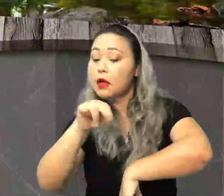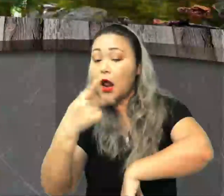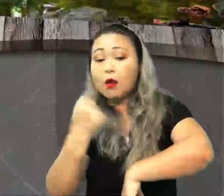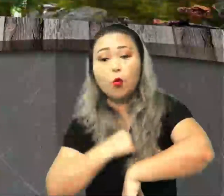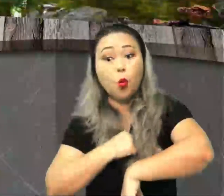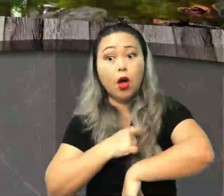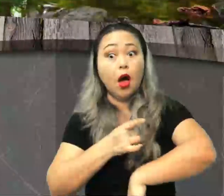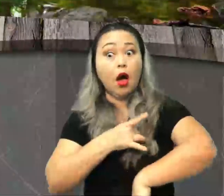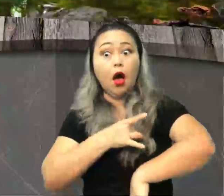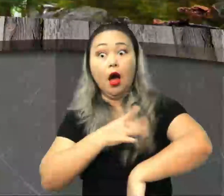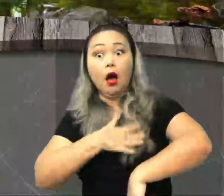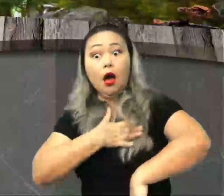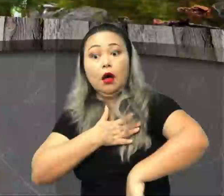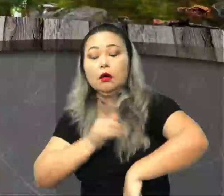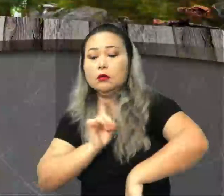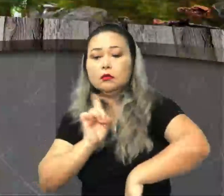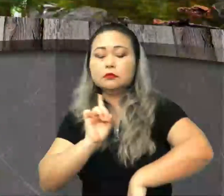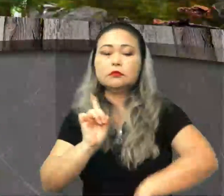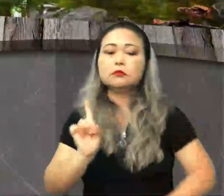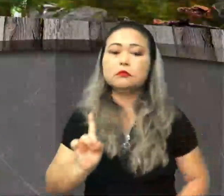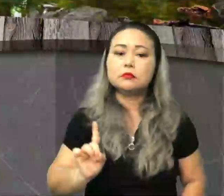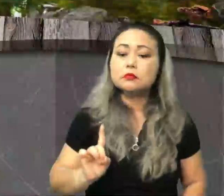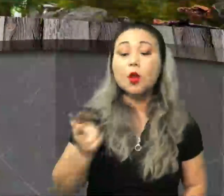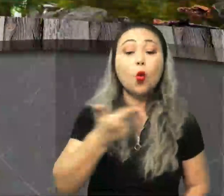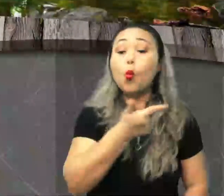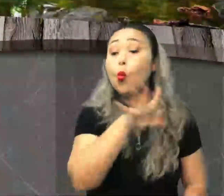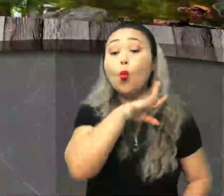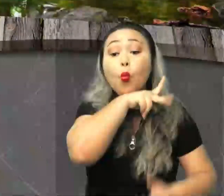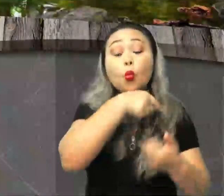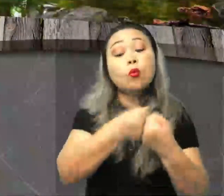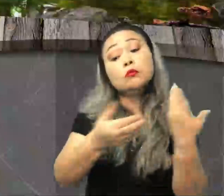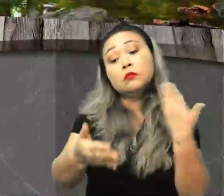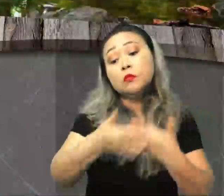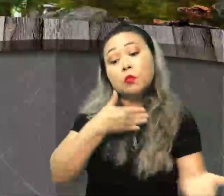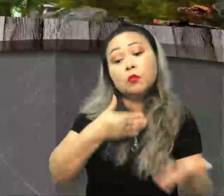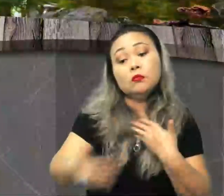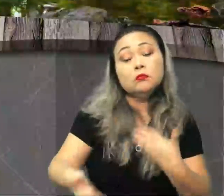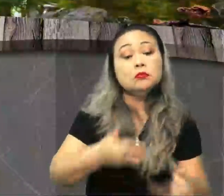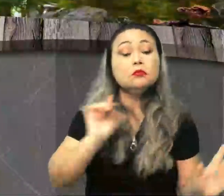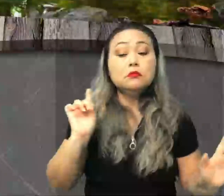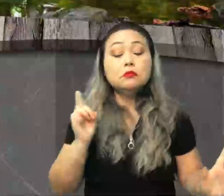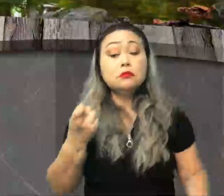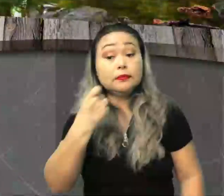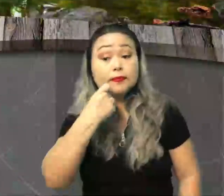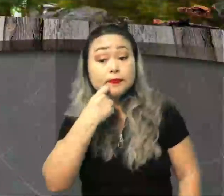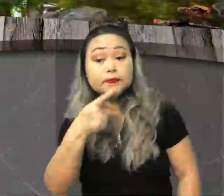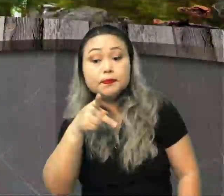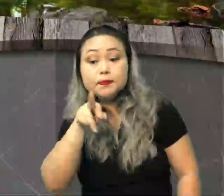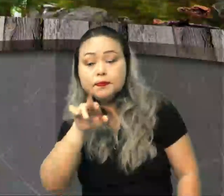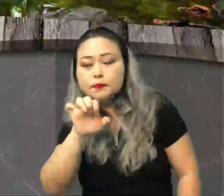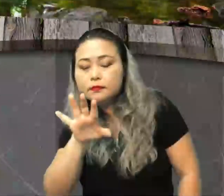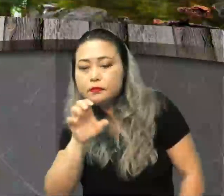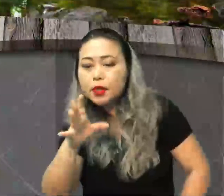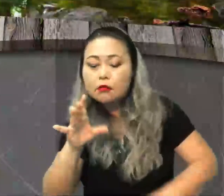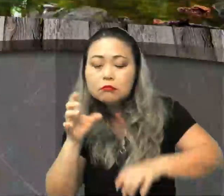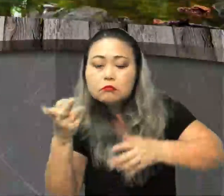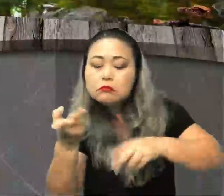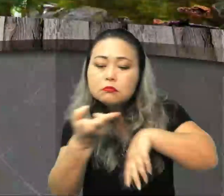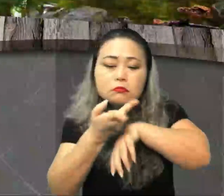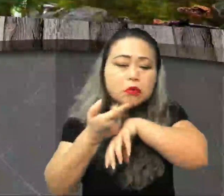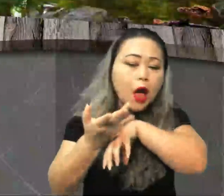demais, tá? Como um outro animal qualquer, as piranhas, elas buscam